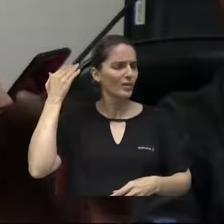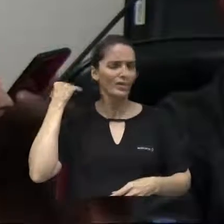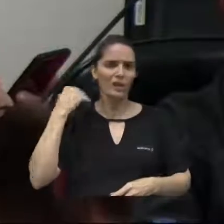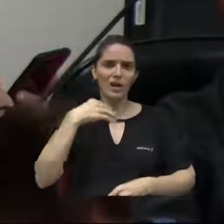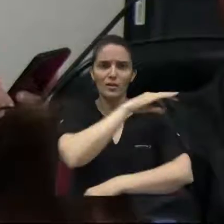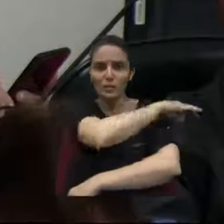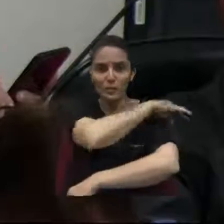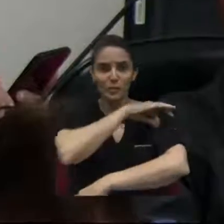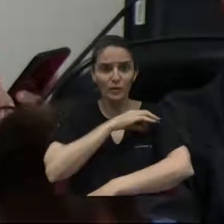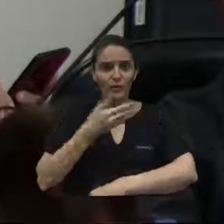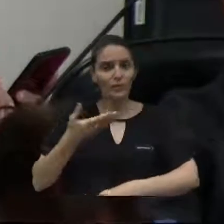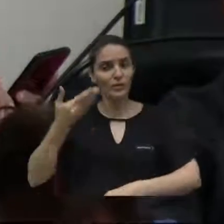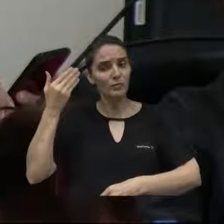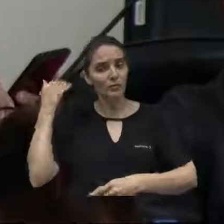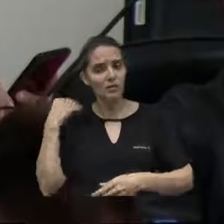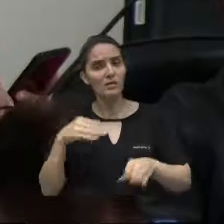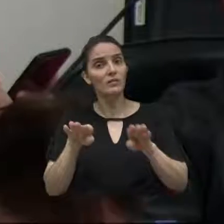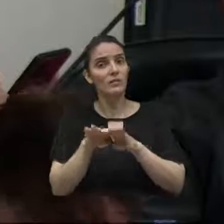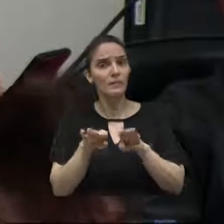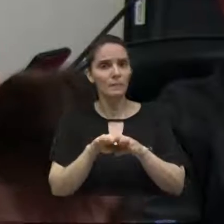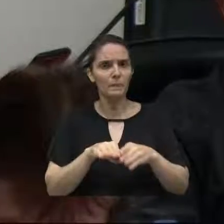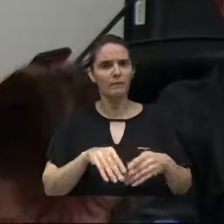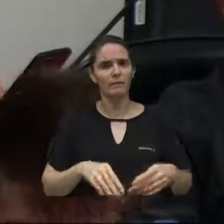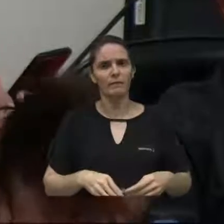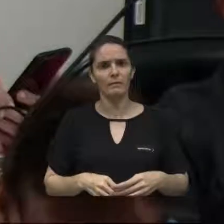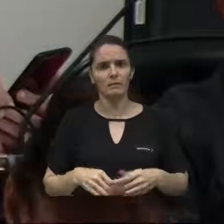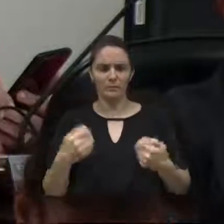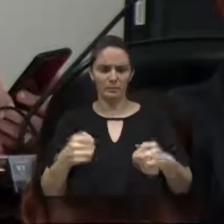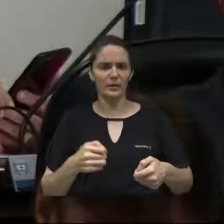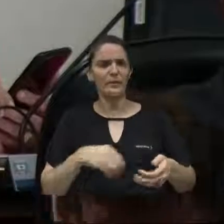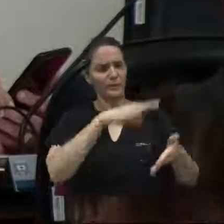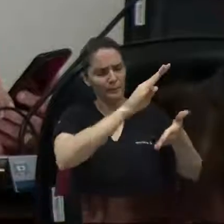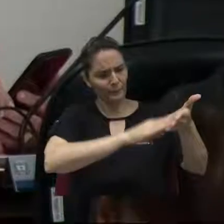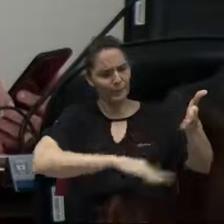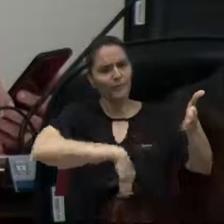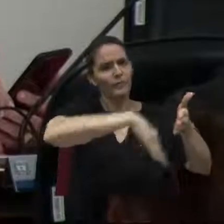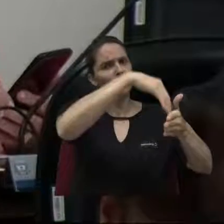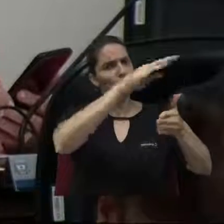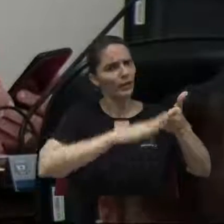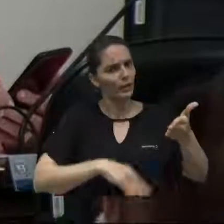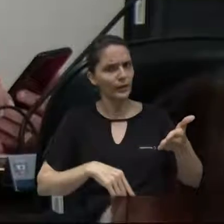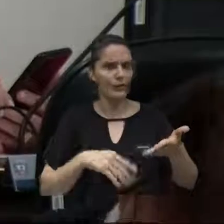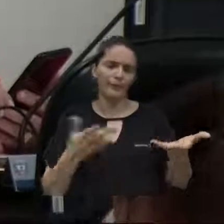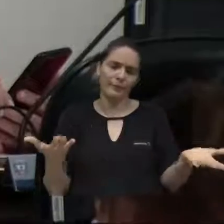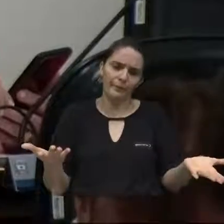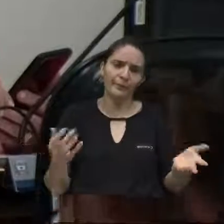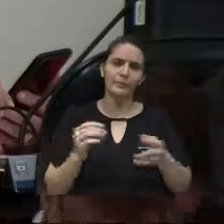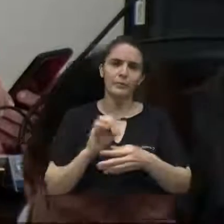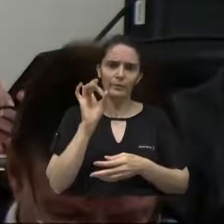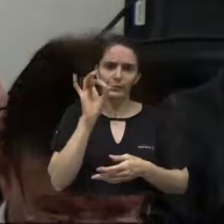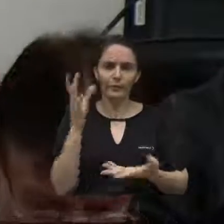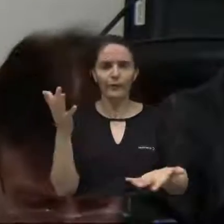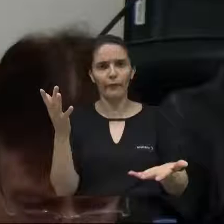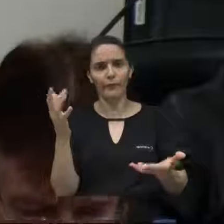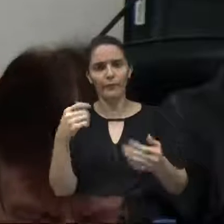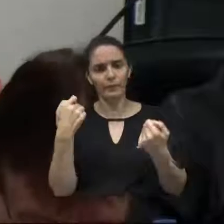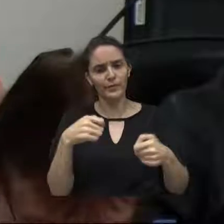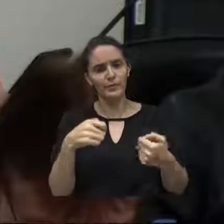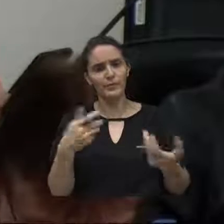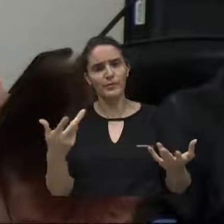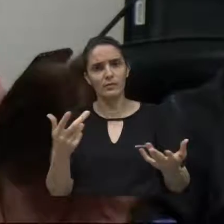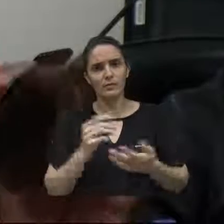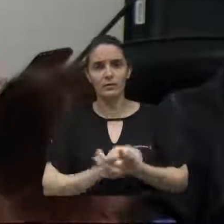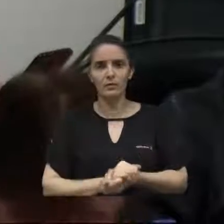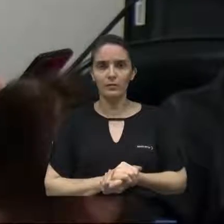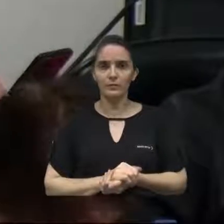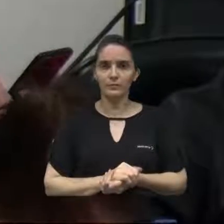prefeito. Pelo menos uma pintura na rodoviária tinha que ser dada. Eu vejo desta forma.